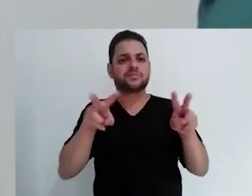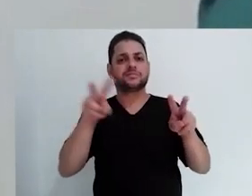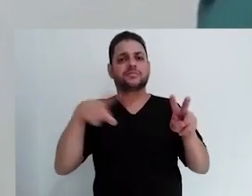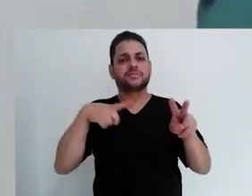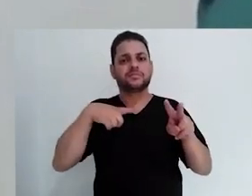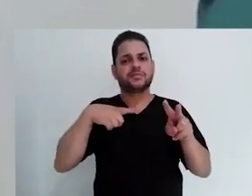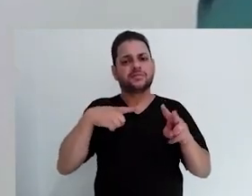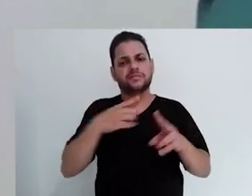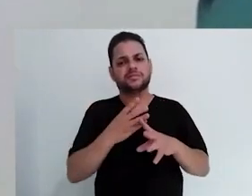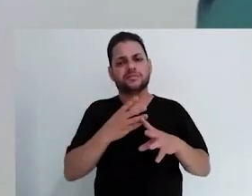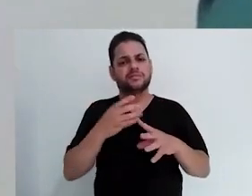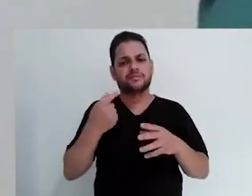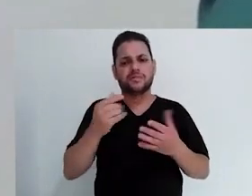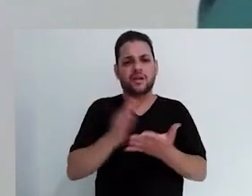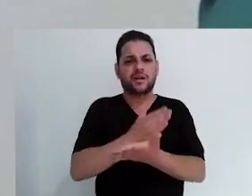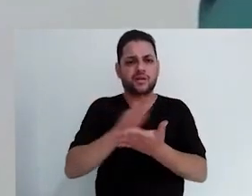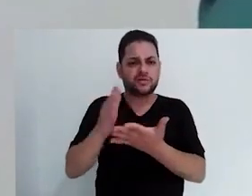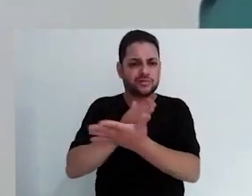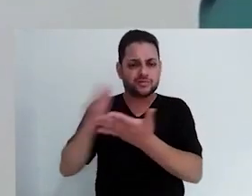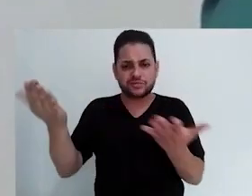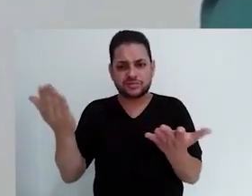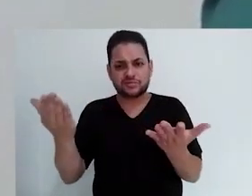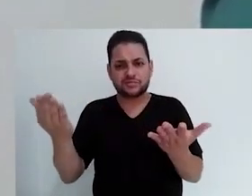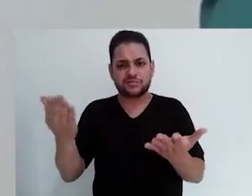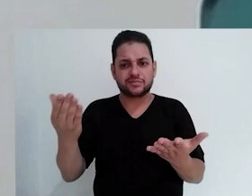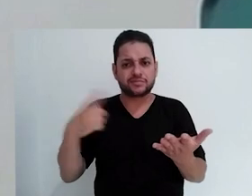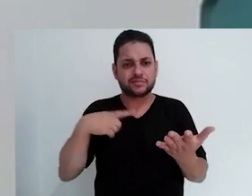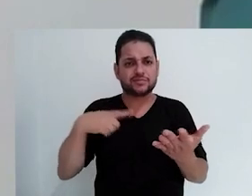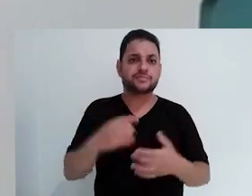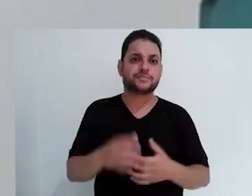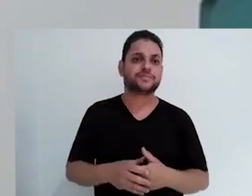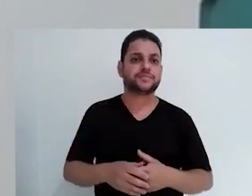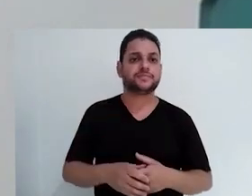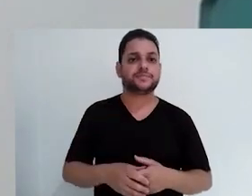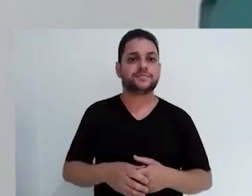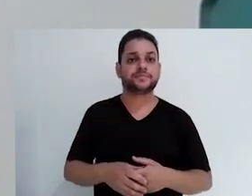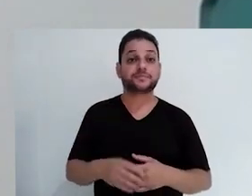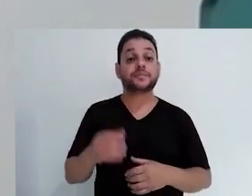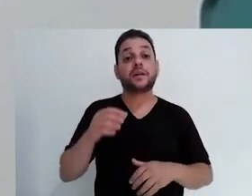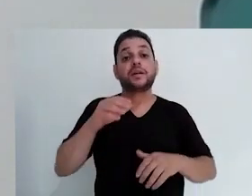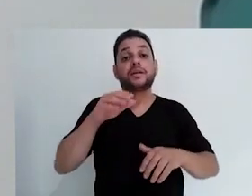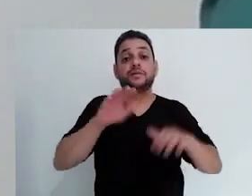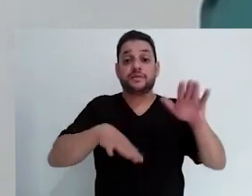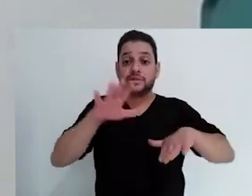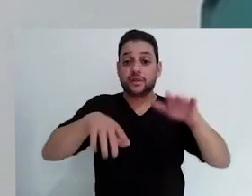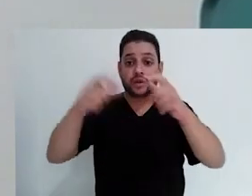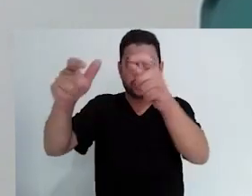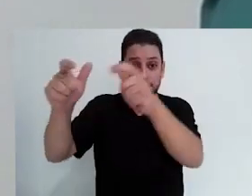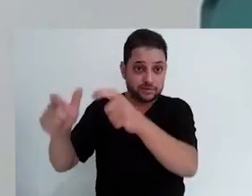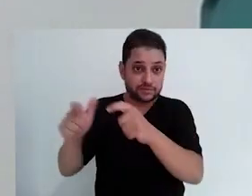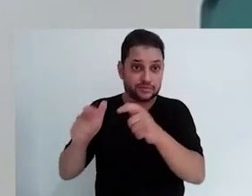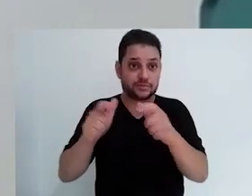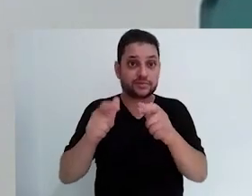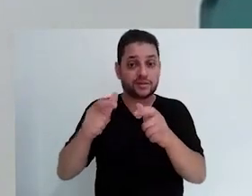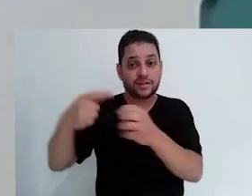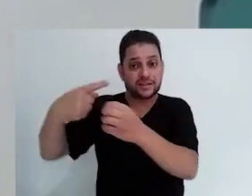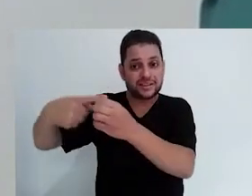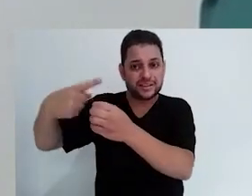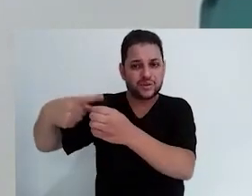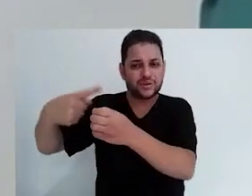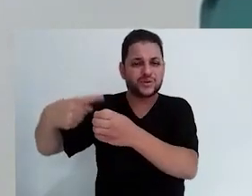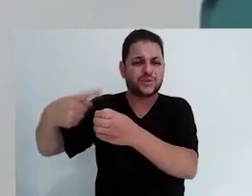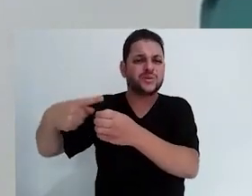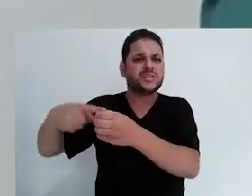que são as unidades PENGEVA, vara com GEF. Geralmente, essas unidades, que são unidades de interior, têm uma distribuição